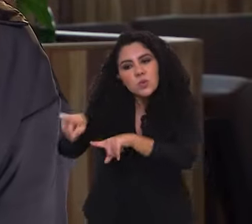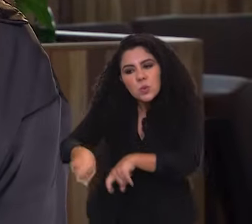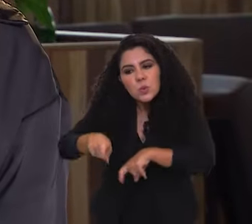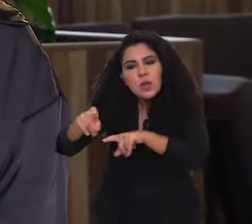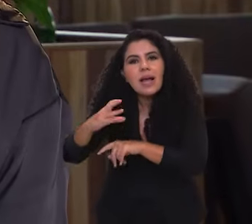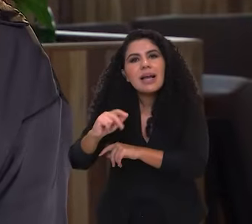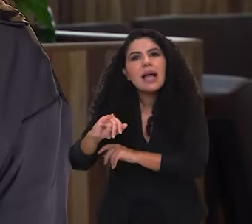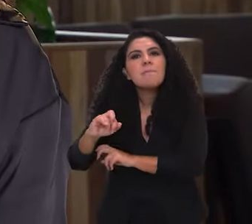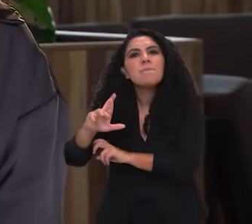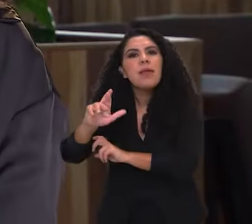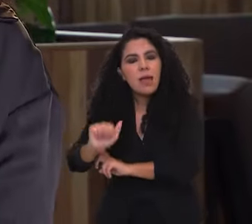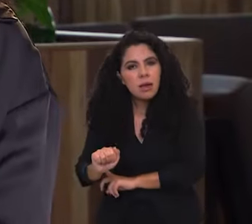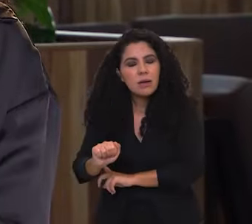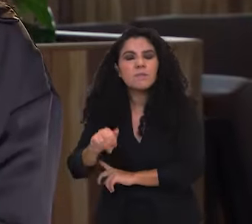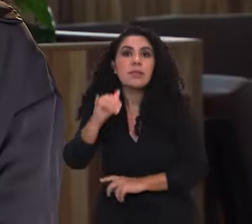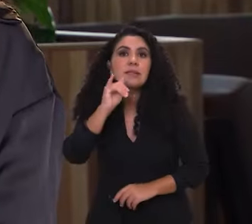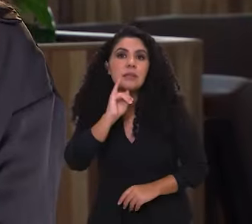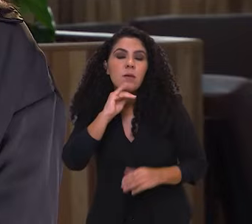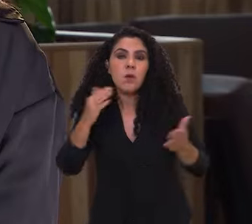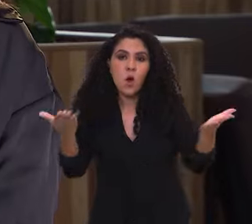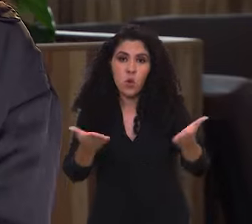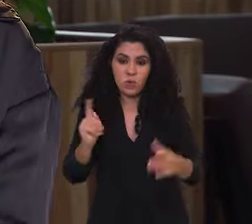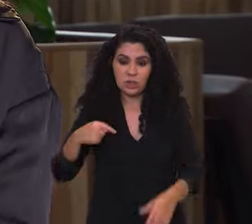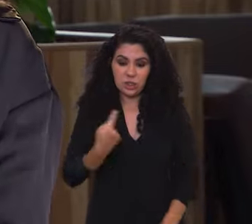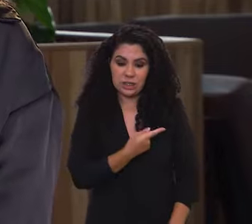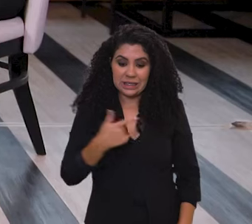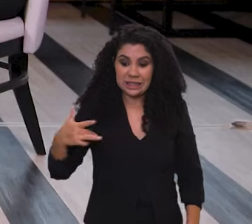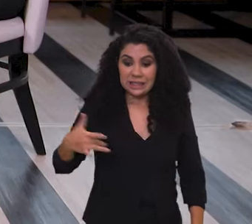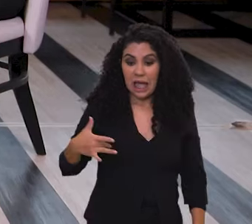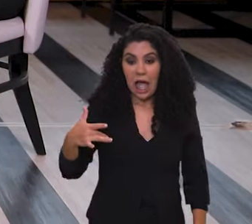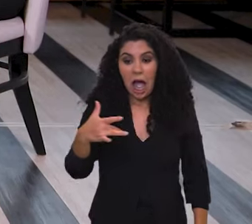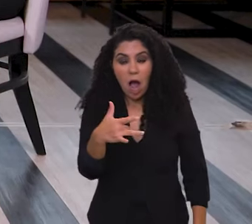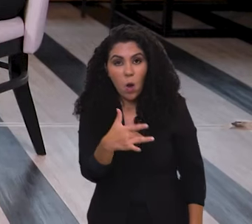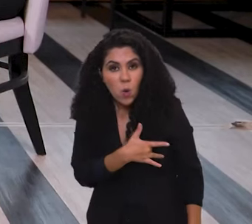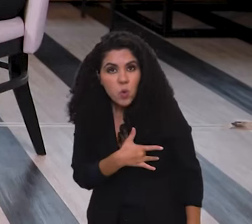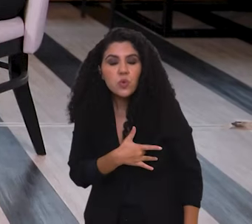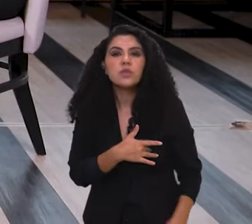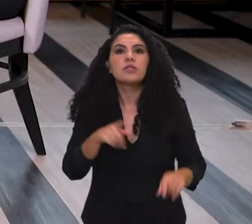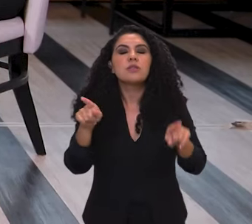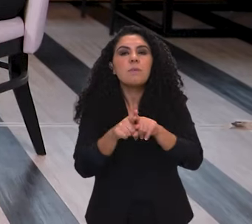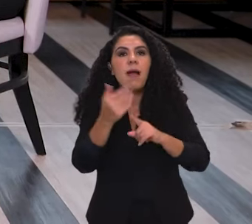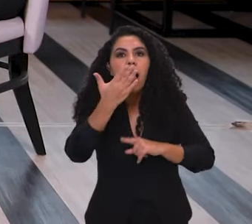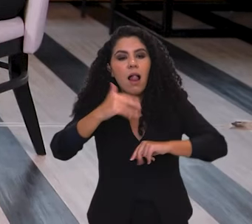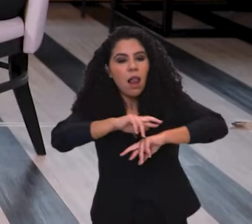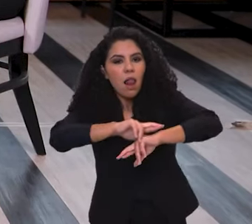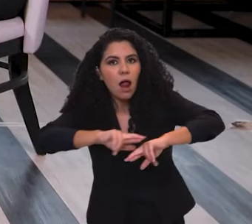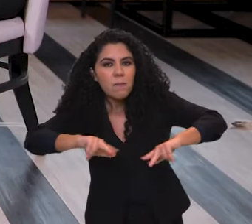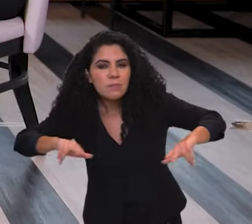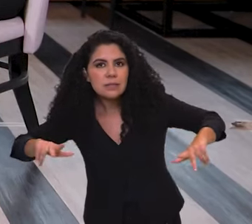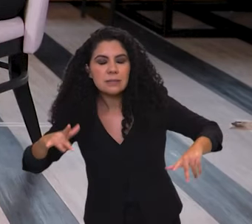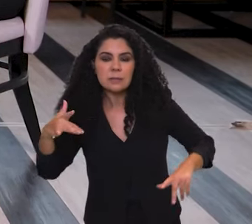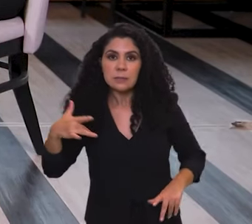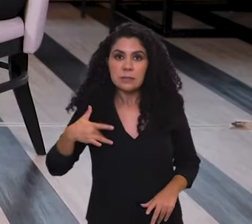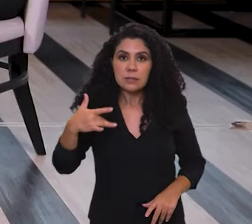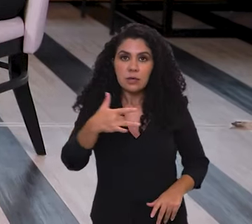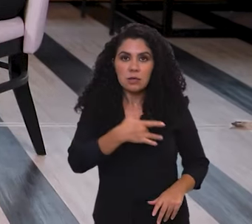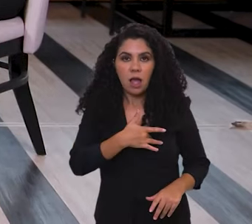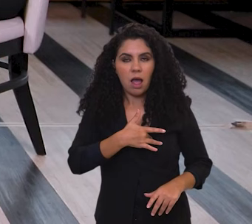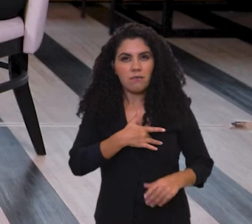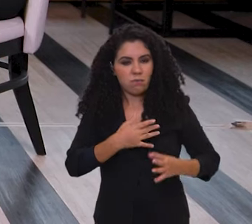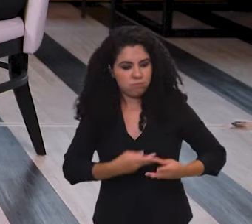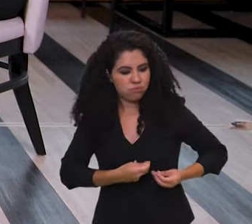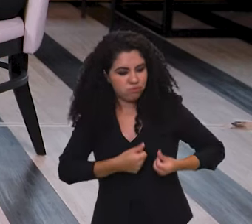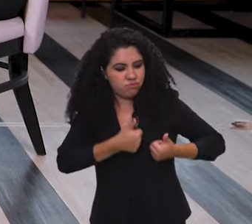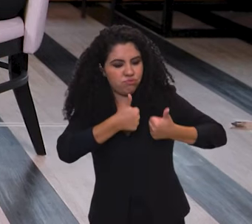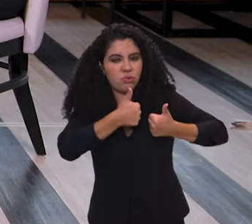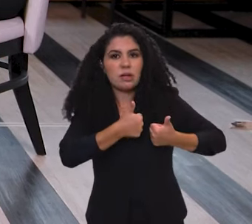tem uma questão de saúde, de nutracêutica, né? De alimentos nutritivos que geram saúde e que